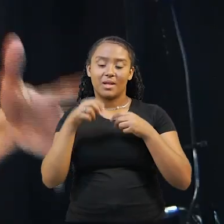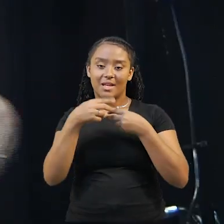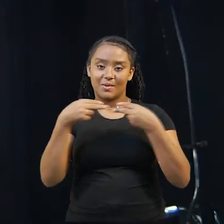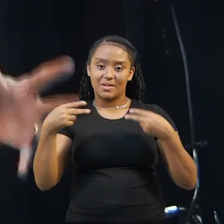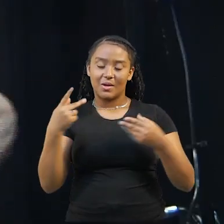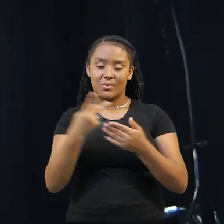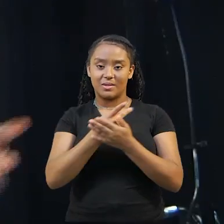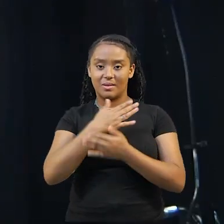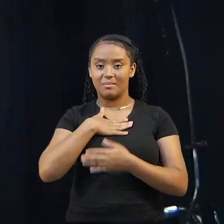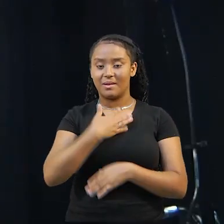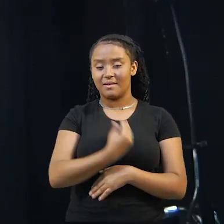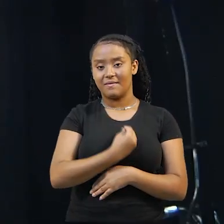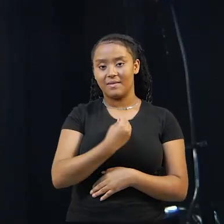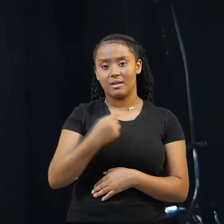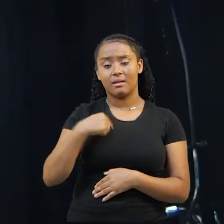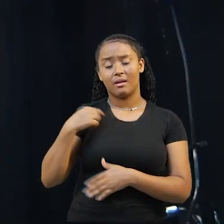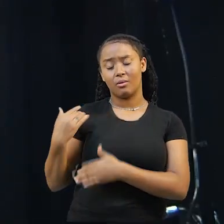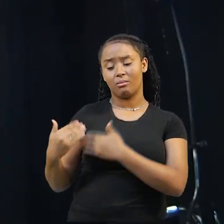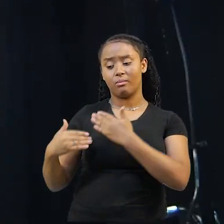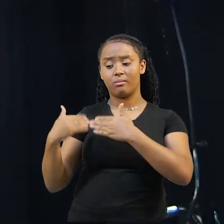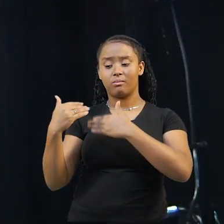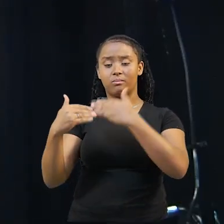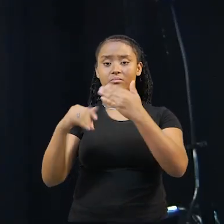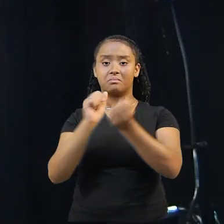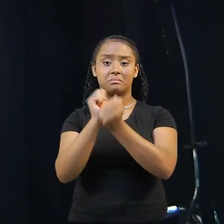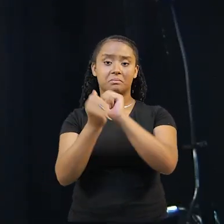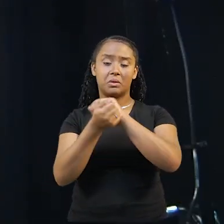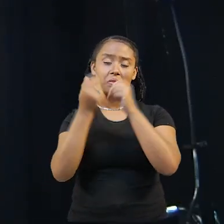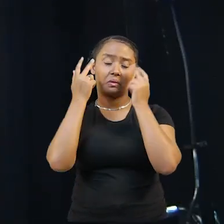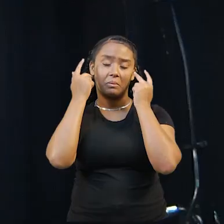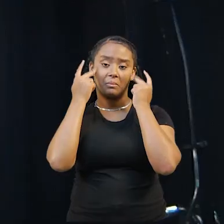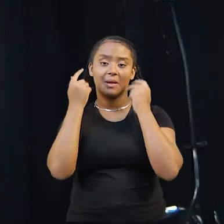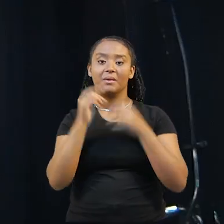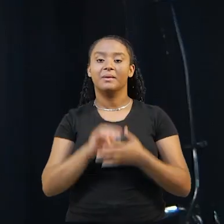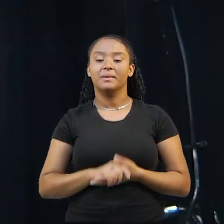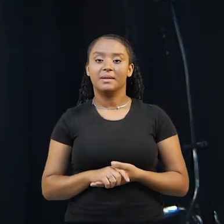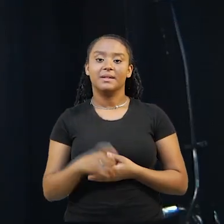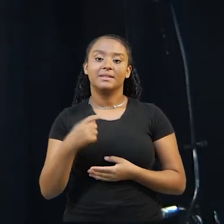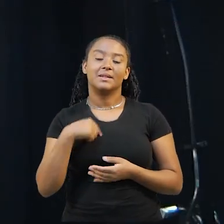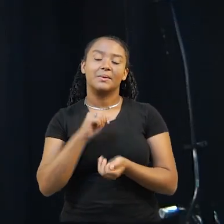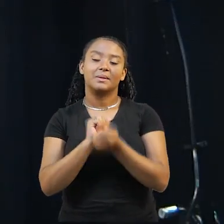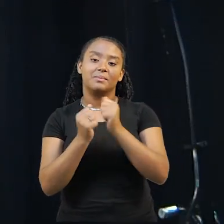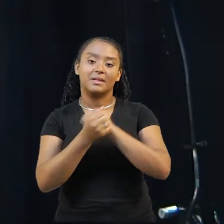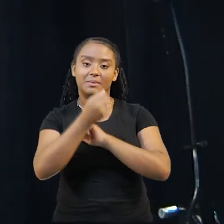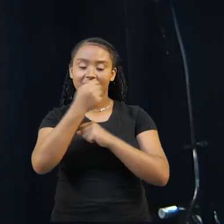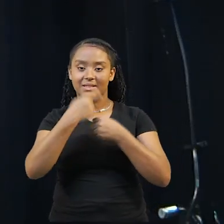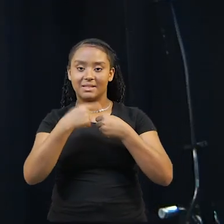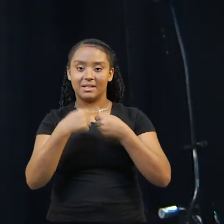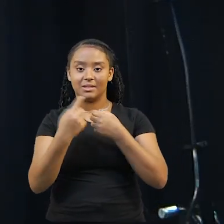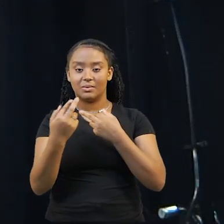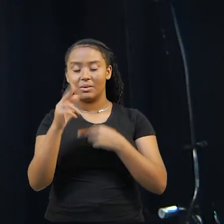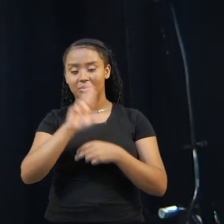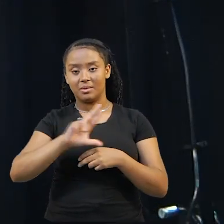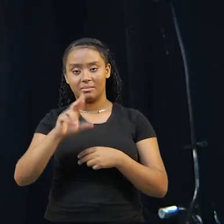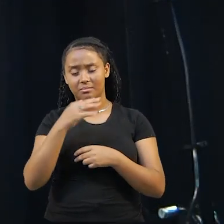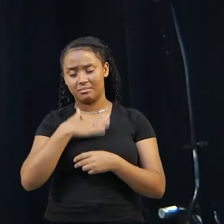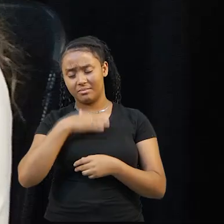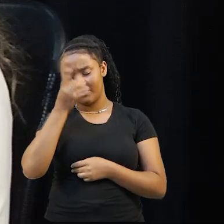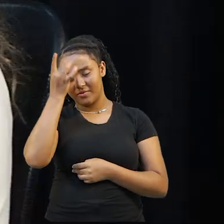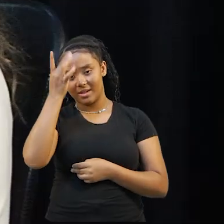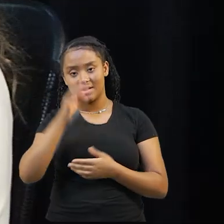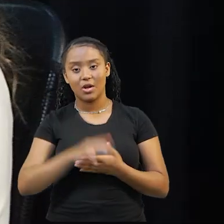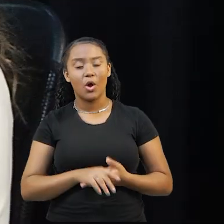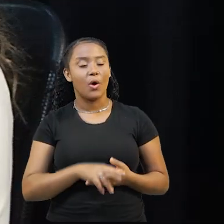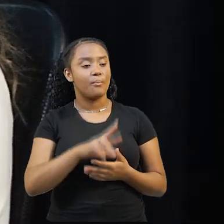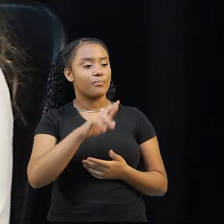vida, eu fui desenvolvendo essa habilidade de adaptação. Então, para mim, me adaptar a uma cidade como Uberlândia foi facílimo. O Rodrigo